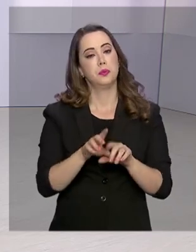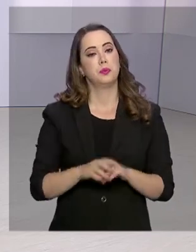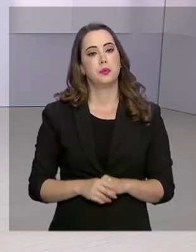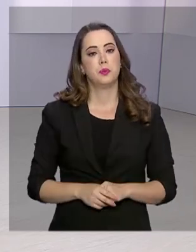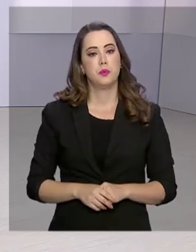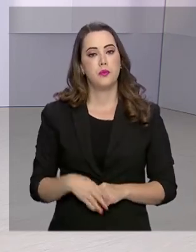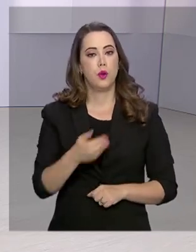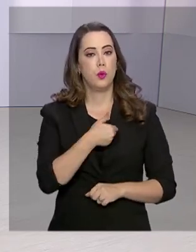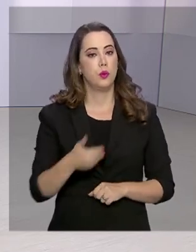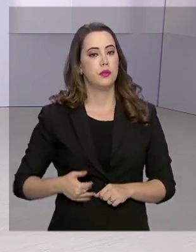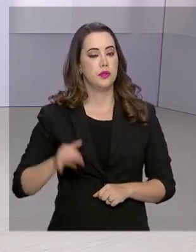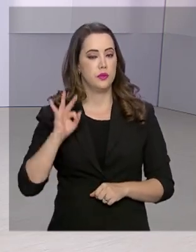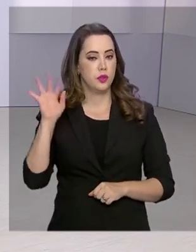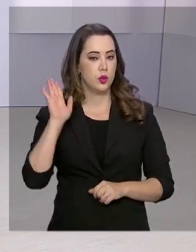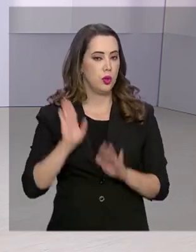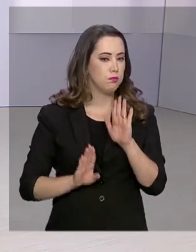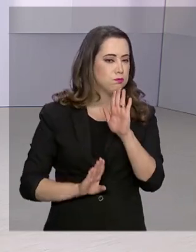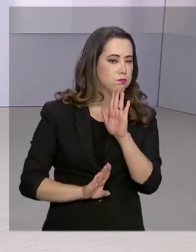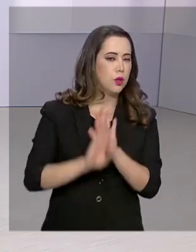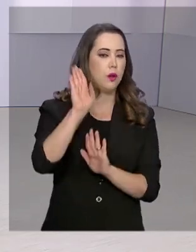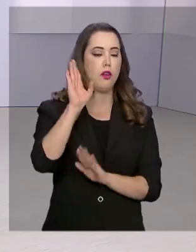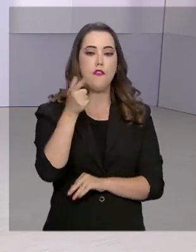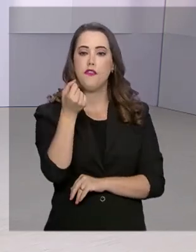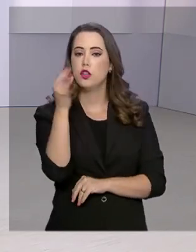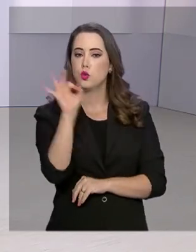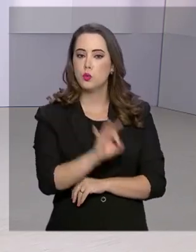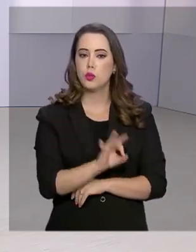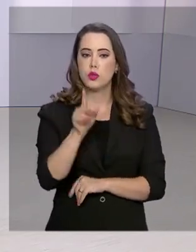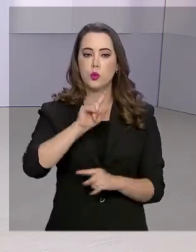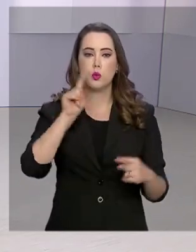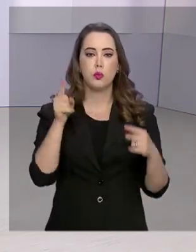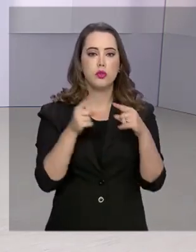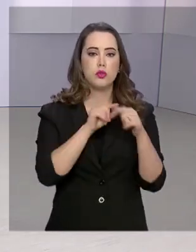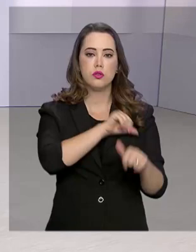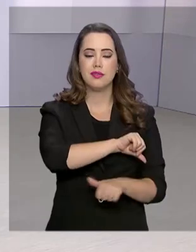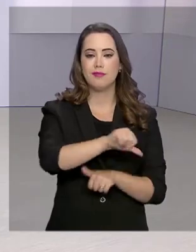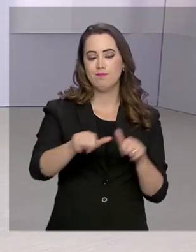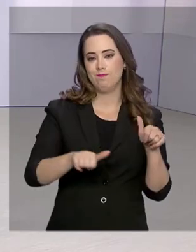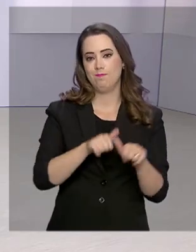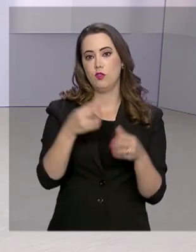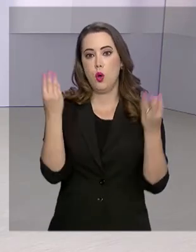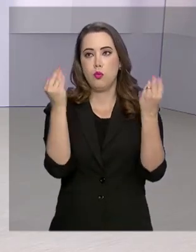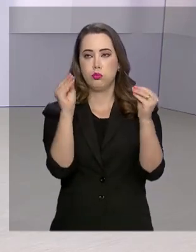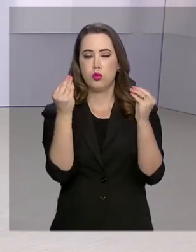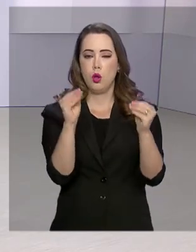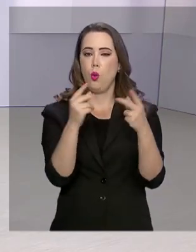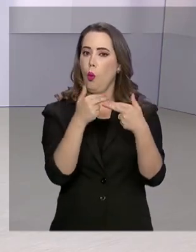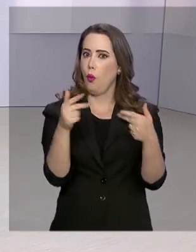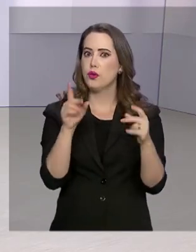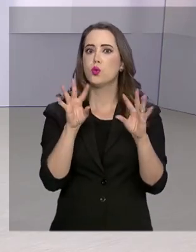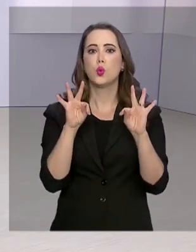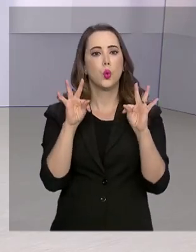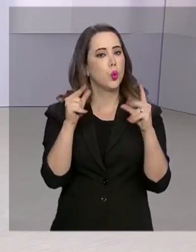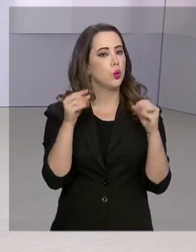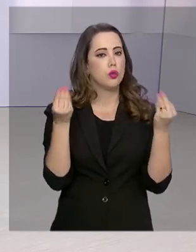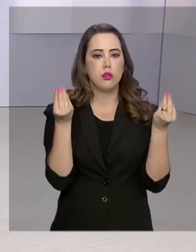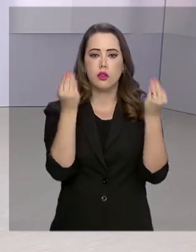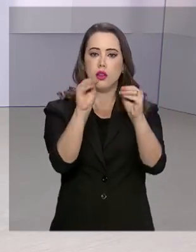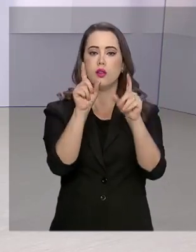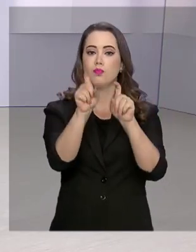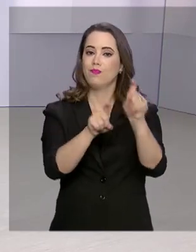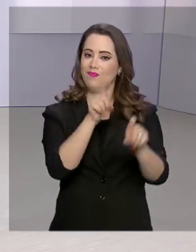O governo federal já superou em 20% a meta da transformação digital dos serviços públicos neste ano.